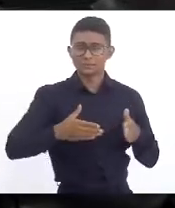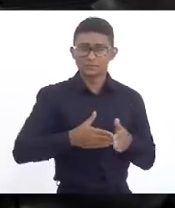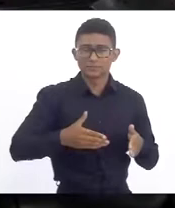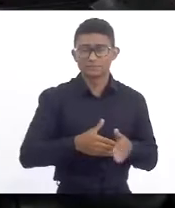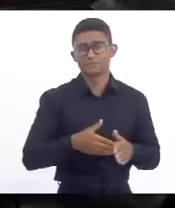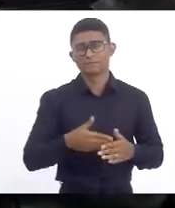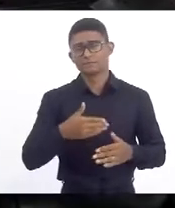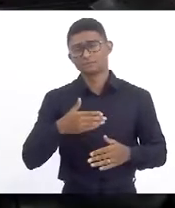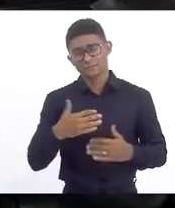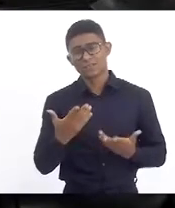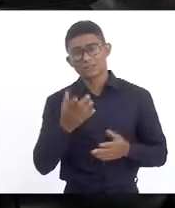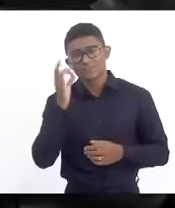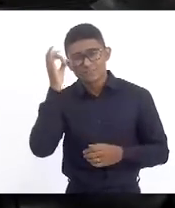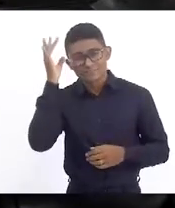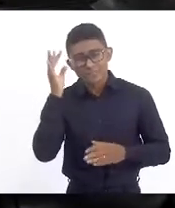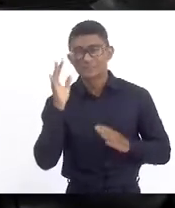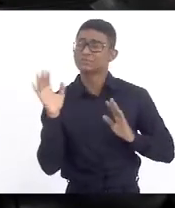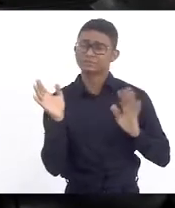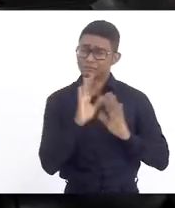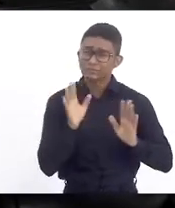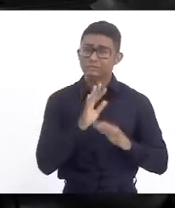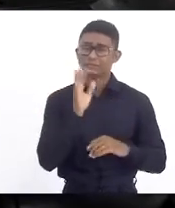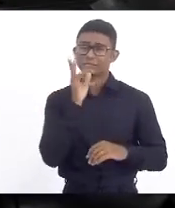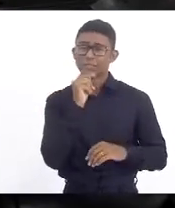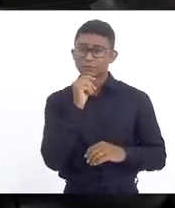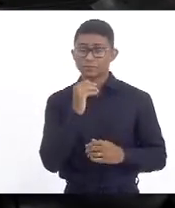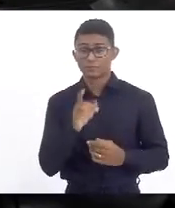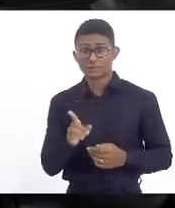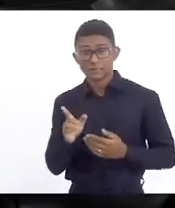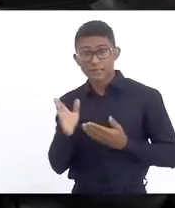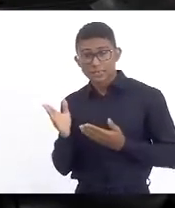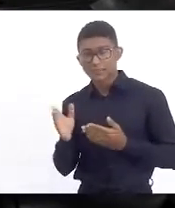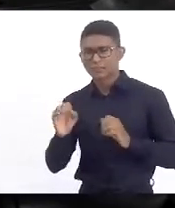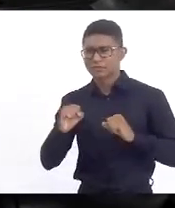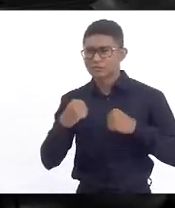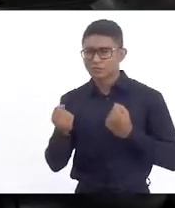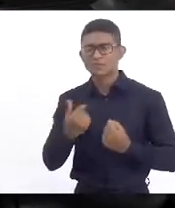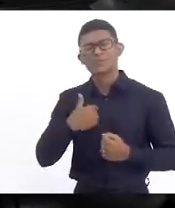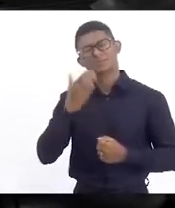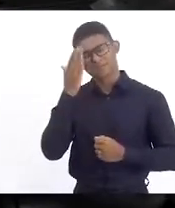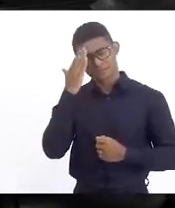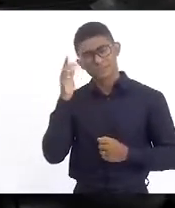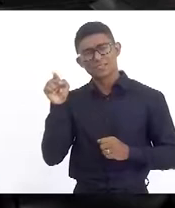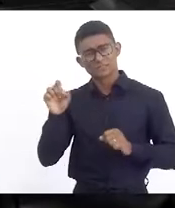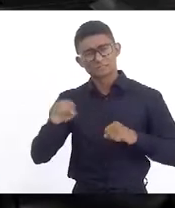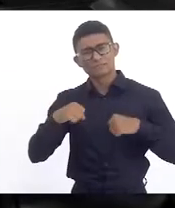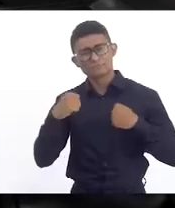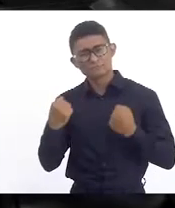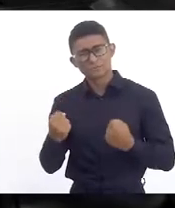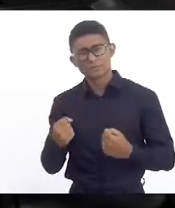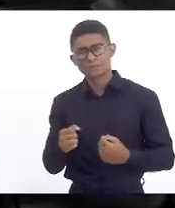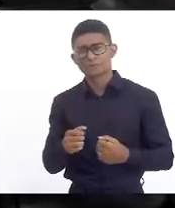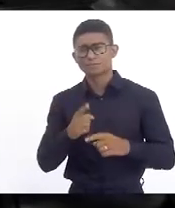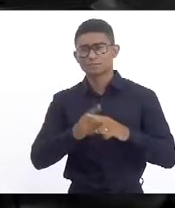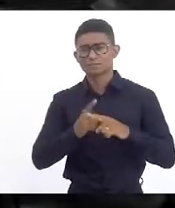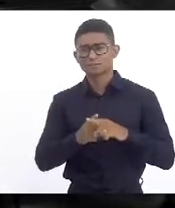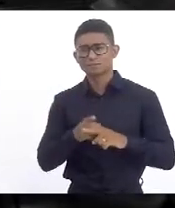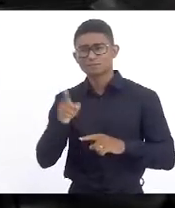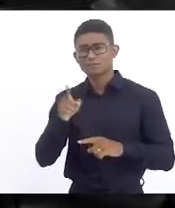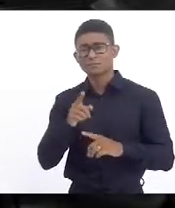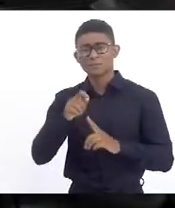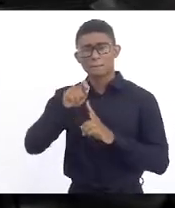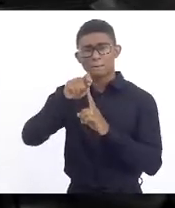fáceis de você vai passar. Ele está correndo atrás disso, e eu sei disso porque ele está na Genesa há menos de um